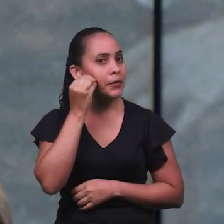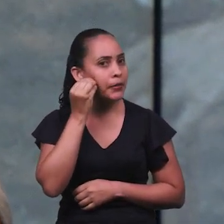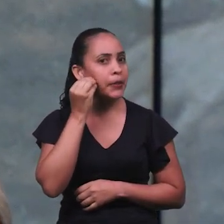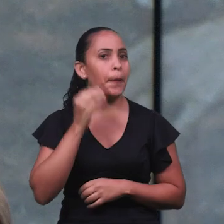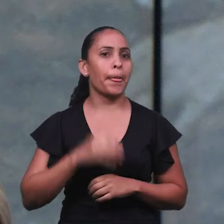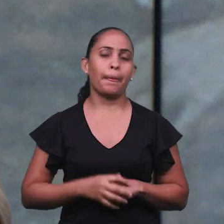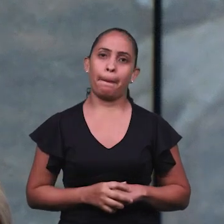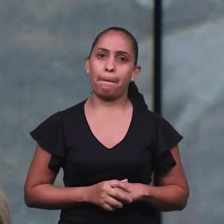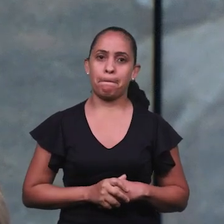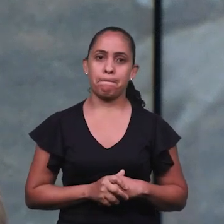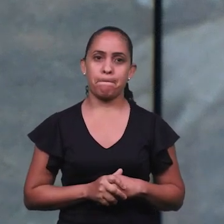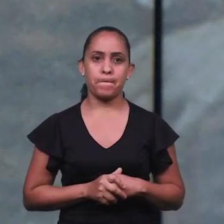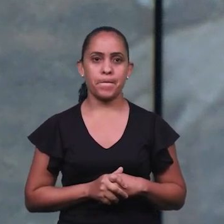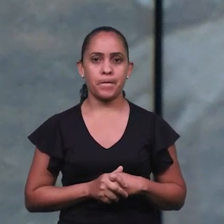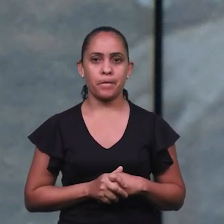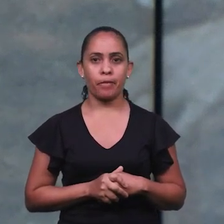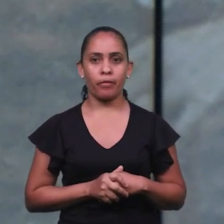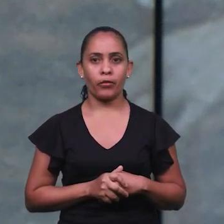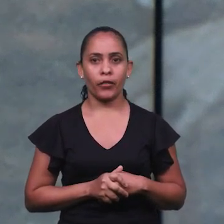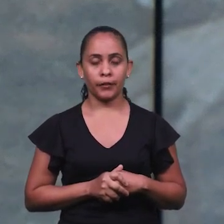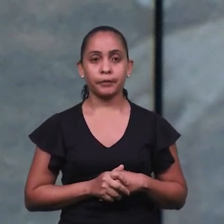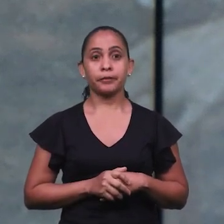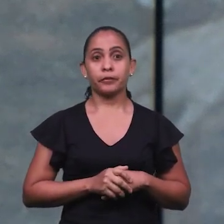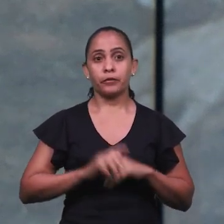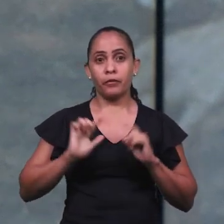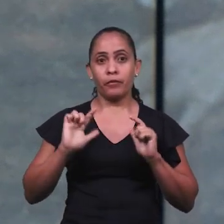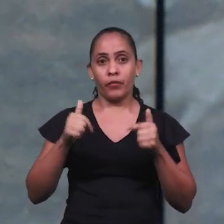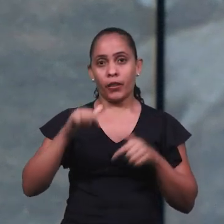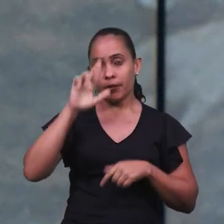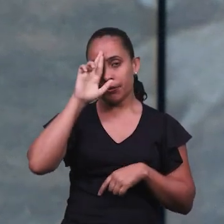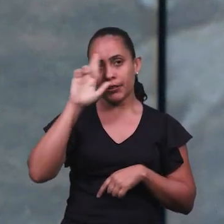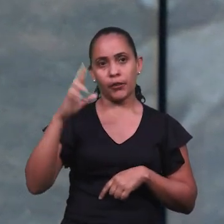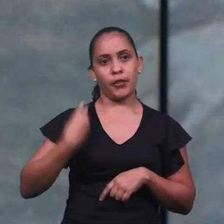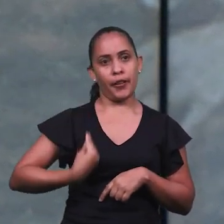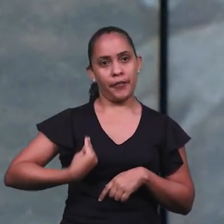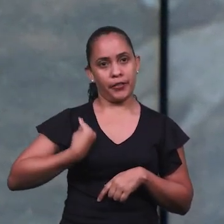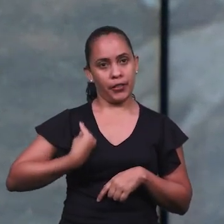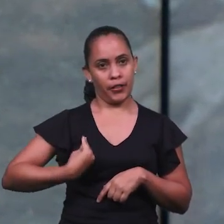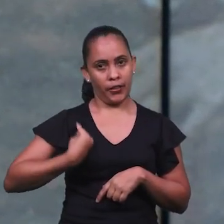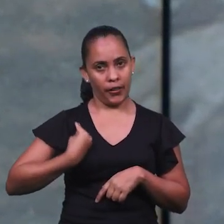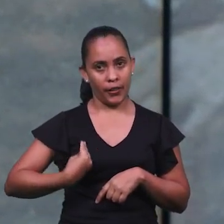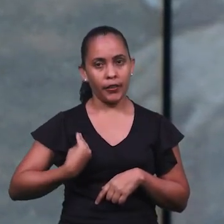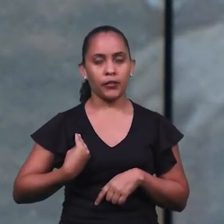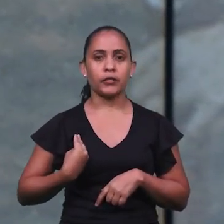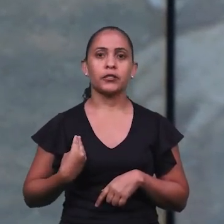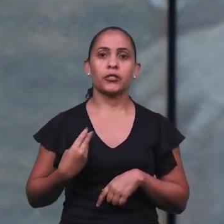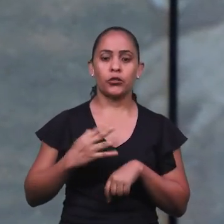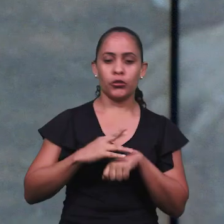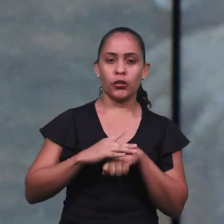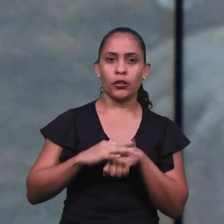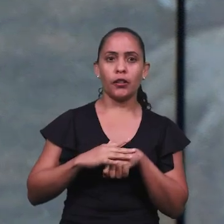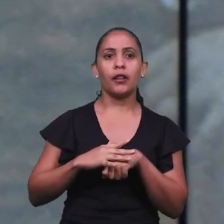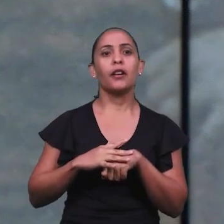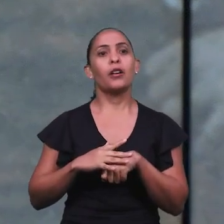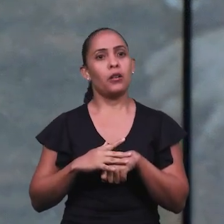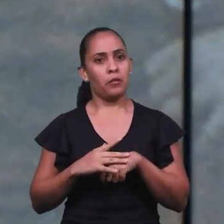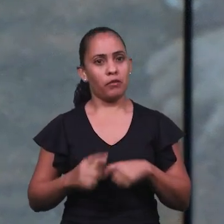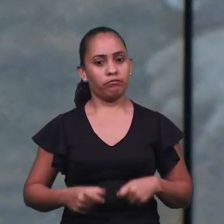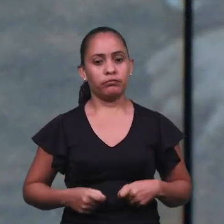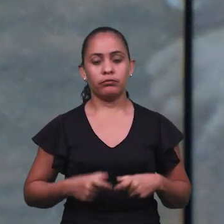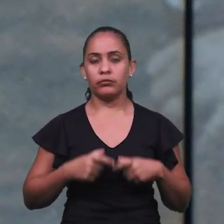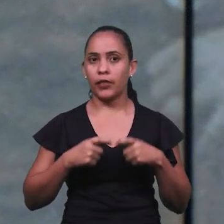experiência de uma operação do Senhor na vida dela, apesar de jovem, ter enfrentado uma doença